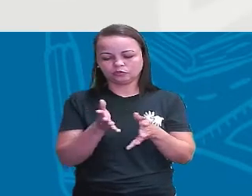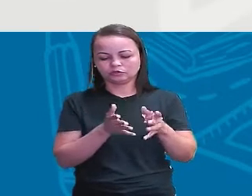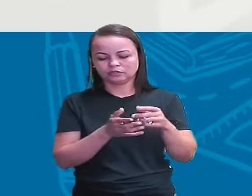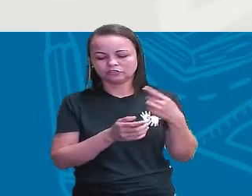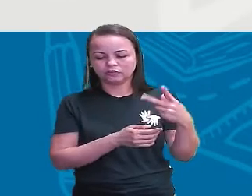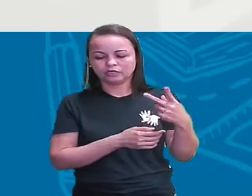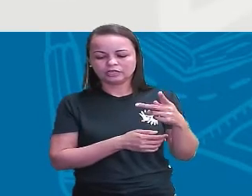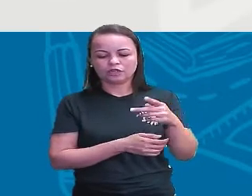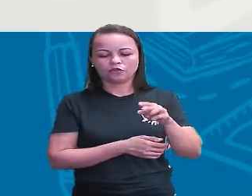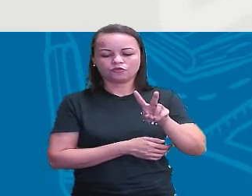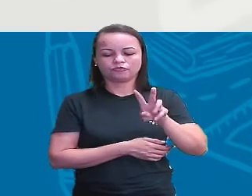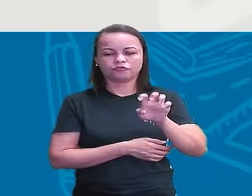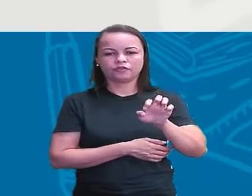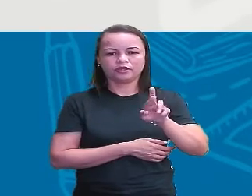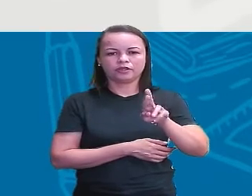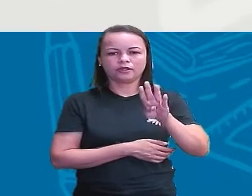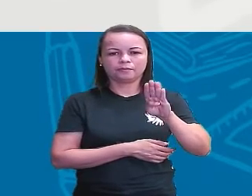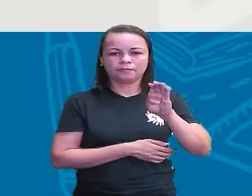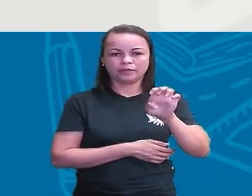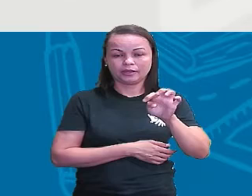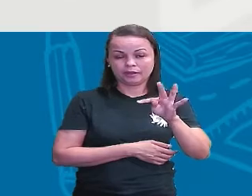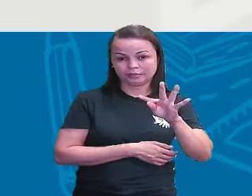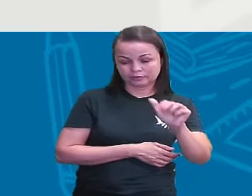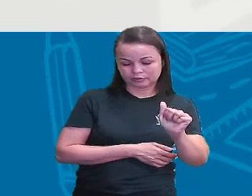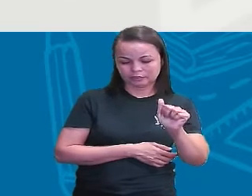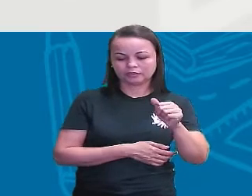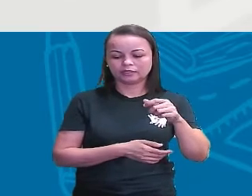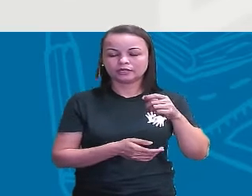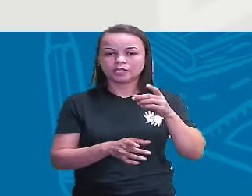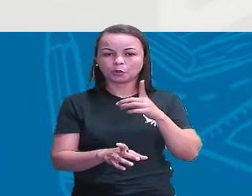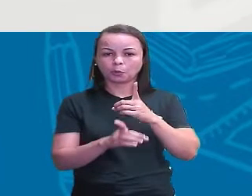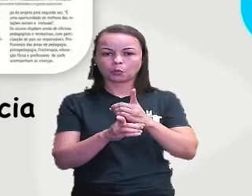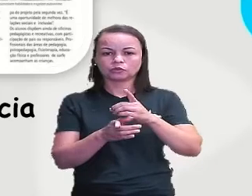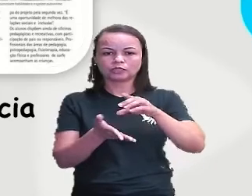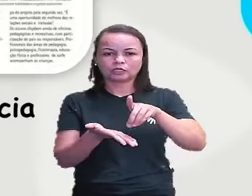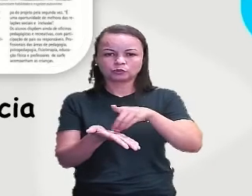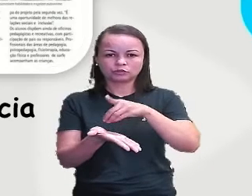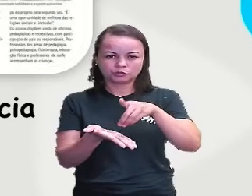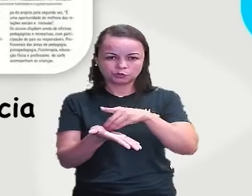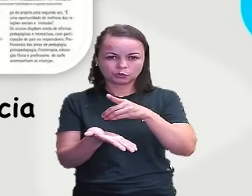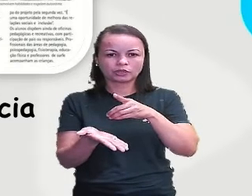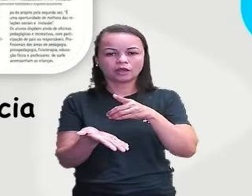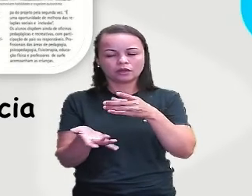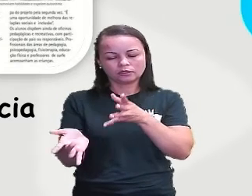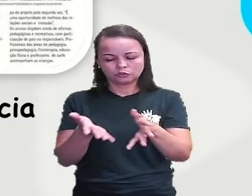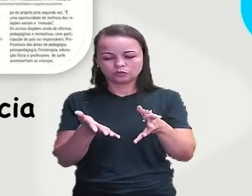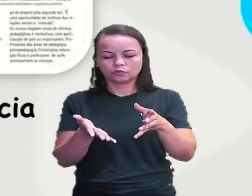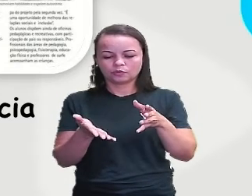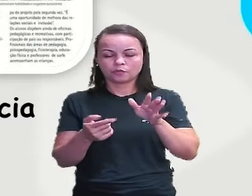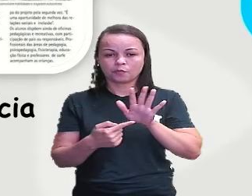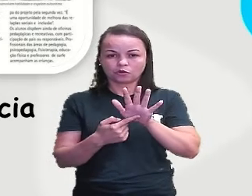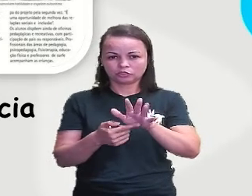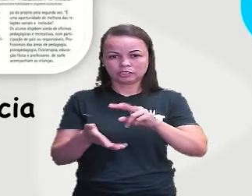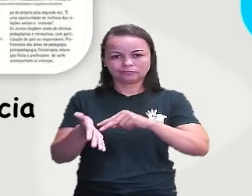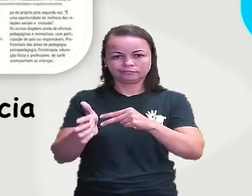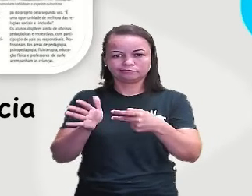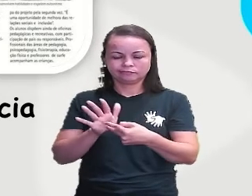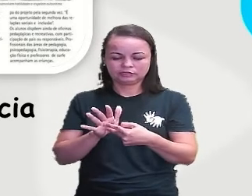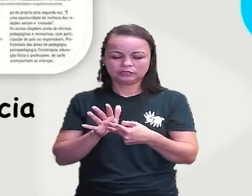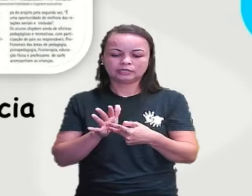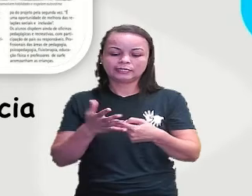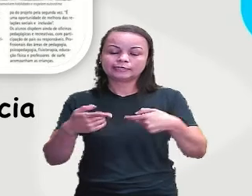né, que é aquela palavrinha que está lá no dicionário, apresentando ali os seus significados. E temos também